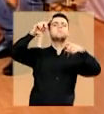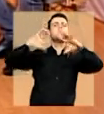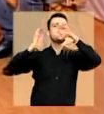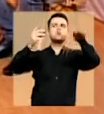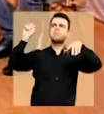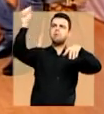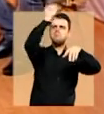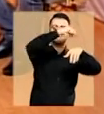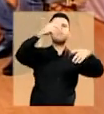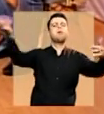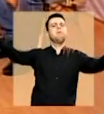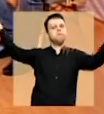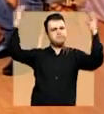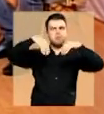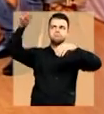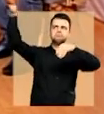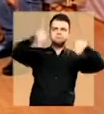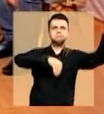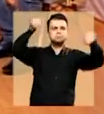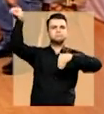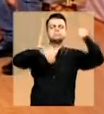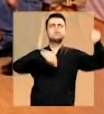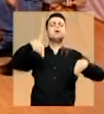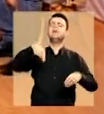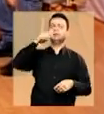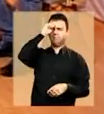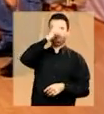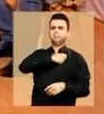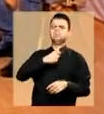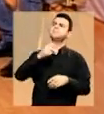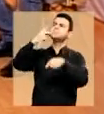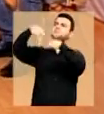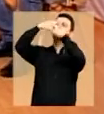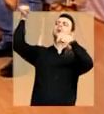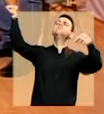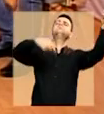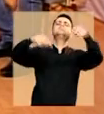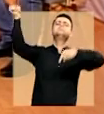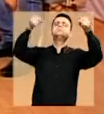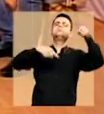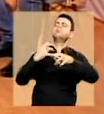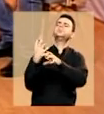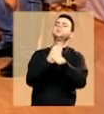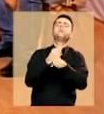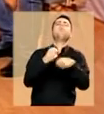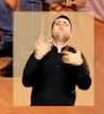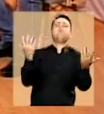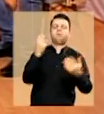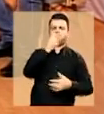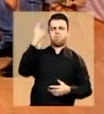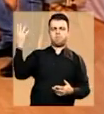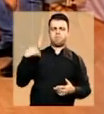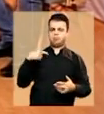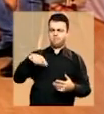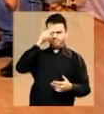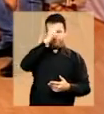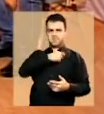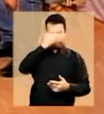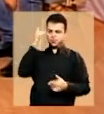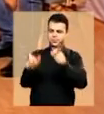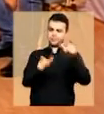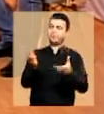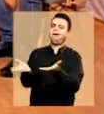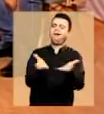mundo, não é mesmo, Josiane? Atualmente, quantos jovens estão aqui em São José do Rio Preto e qual que é o tempero local do Rio Pretense quando ele recebe, quando